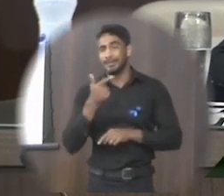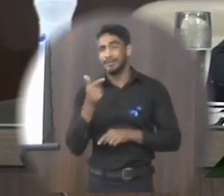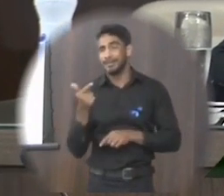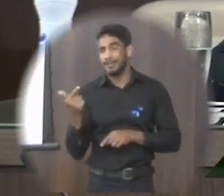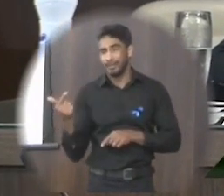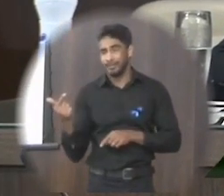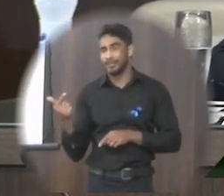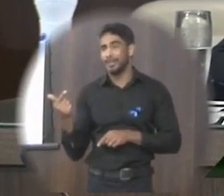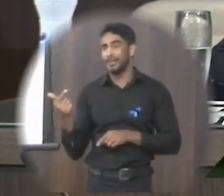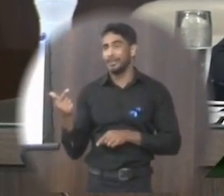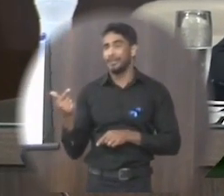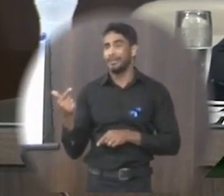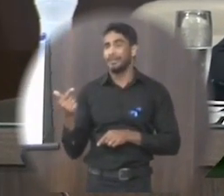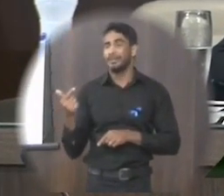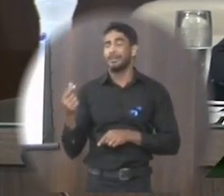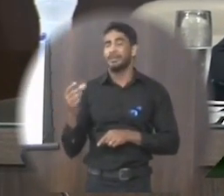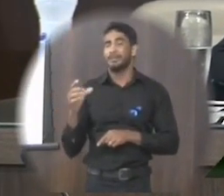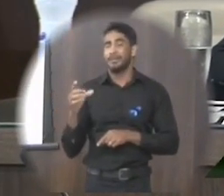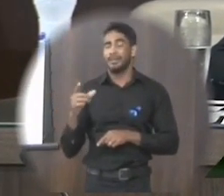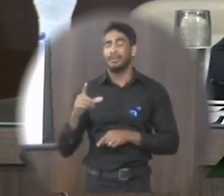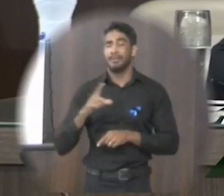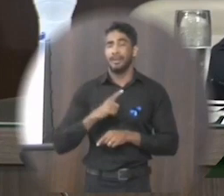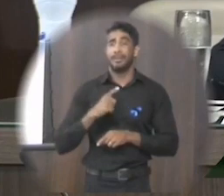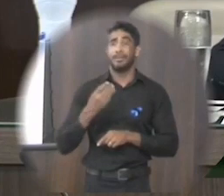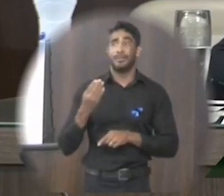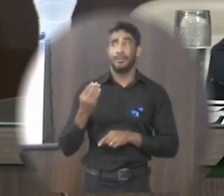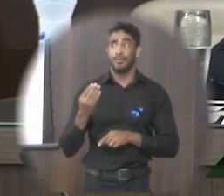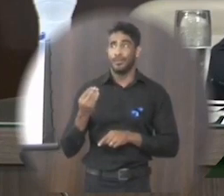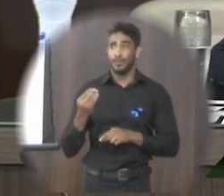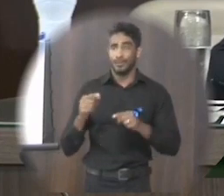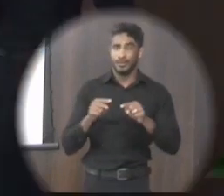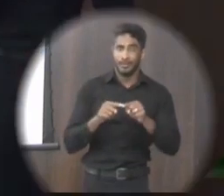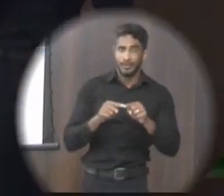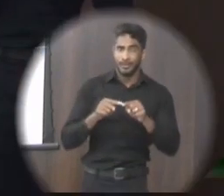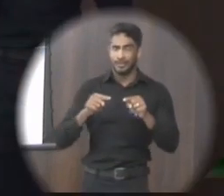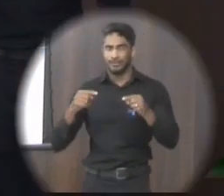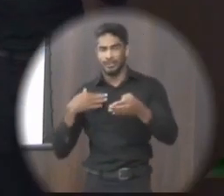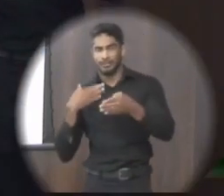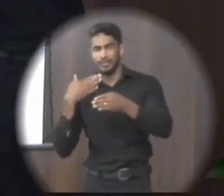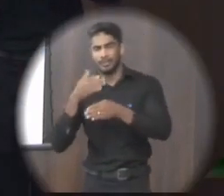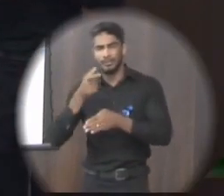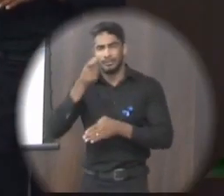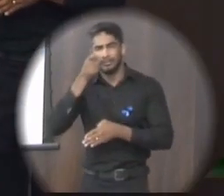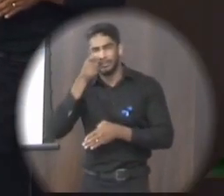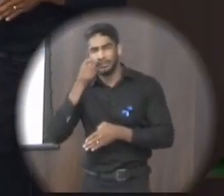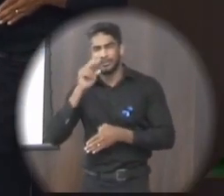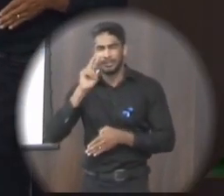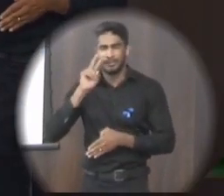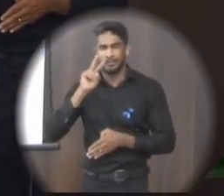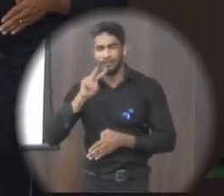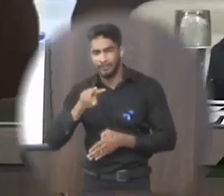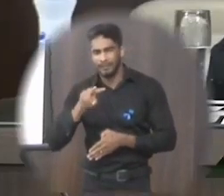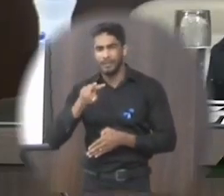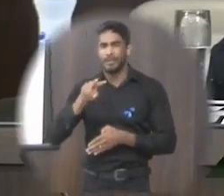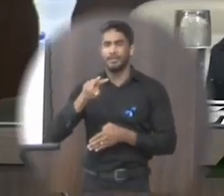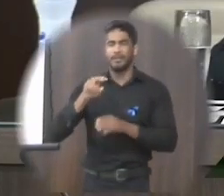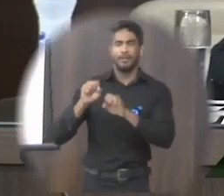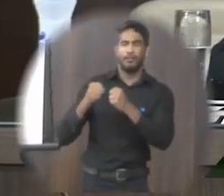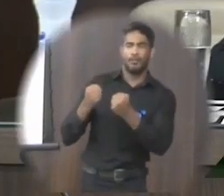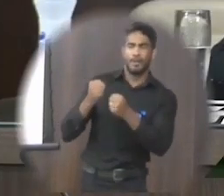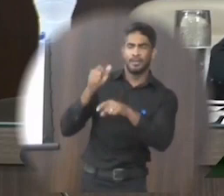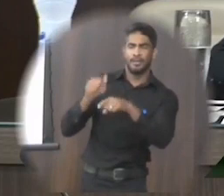E parece que dentre eles, sopradores. Verdade. E durante a minha ida lá, o senhor estava em campo, né, combatendo incêndio,